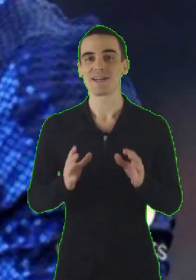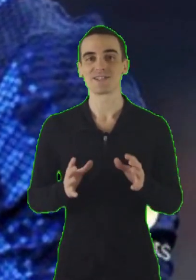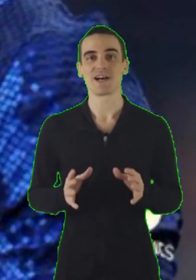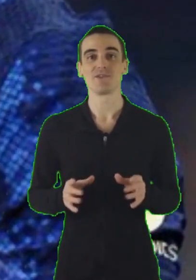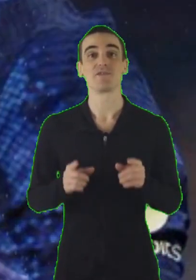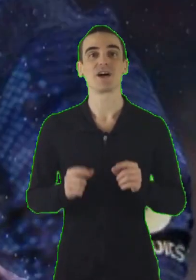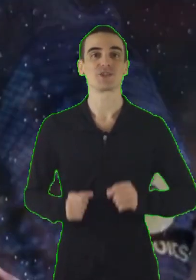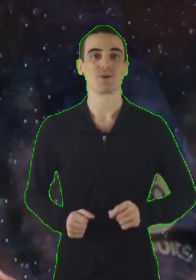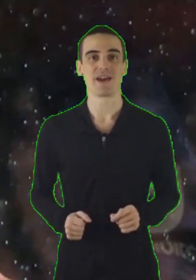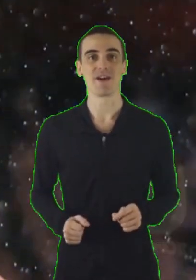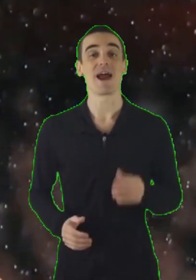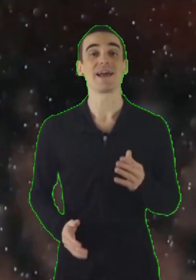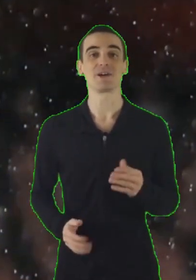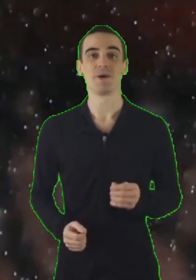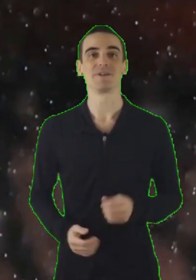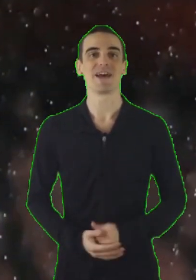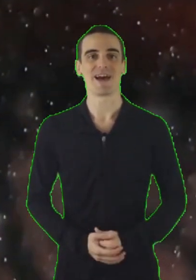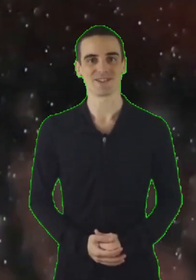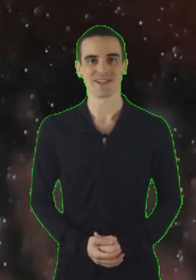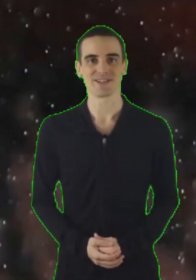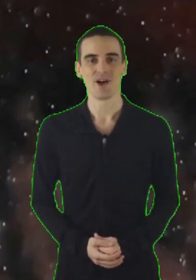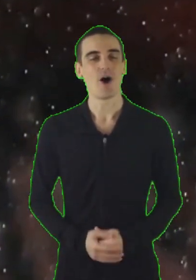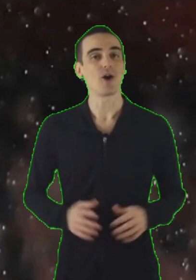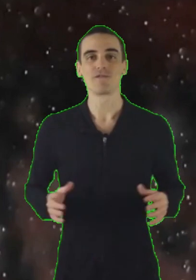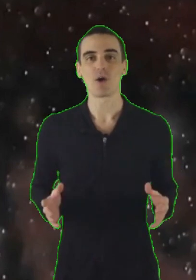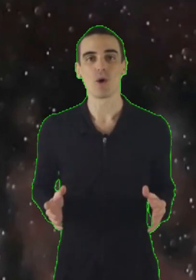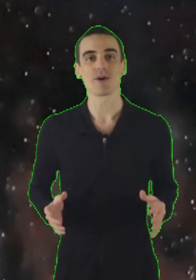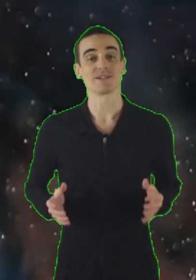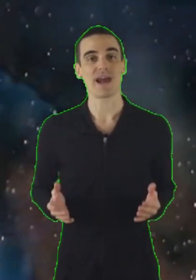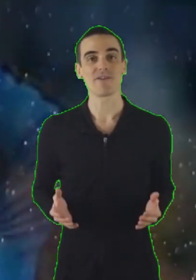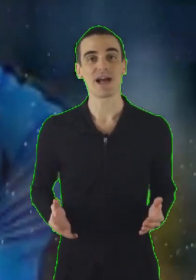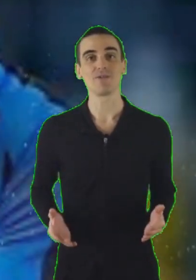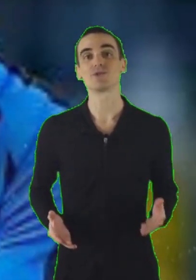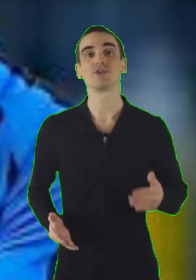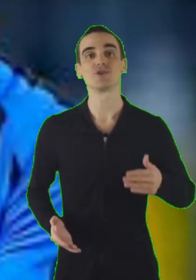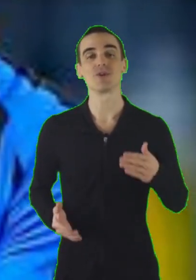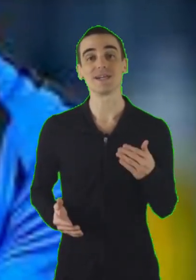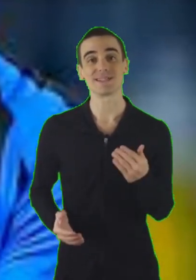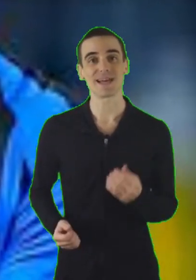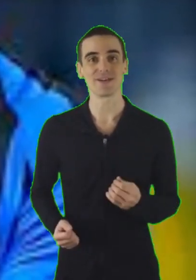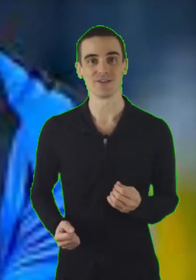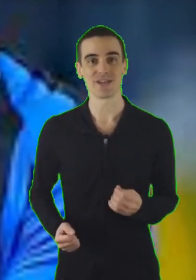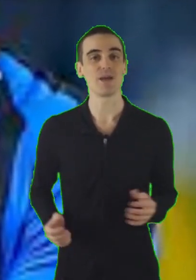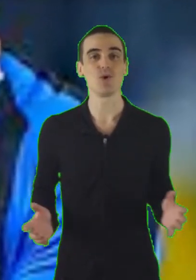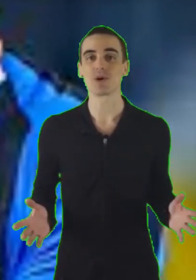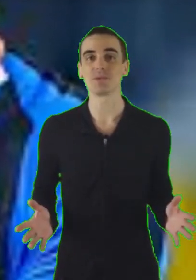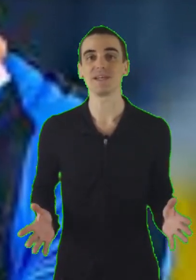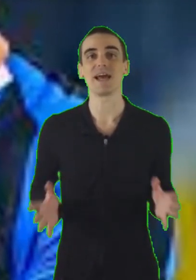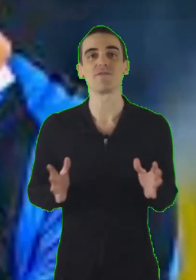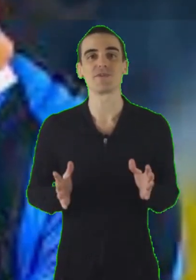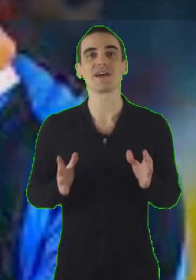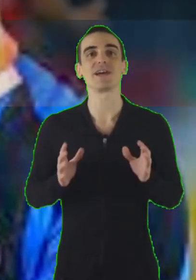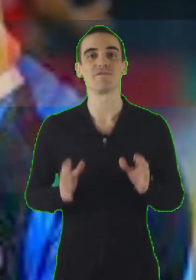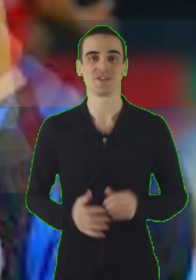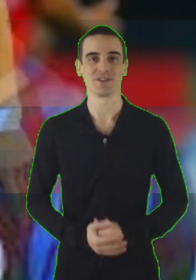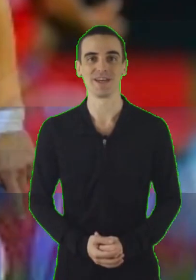admiração de torcedores e adversários ao redor do mundo ao longo de sua carreira. Com passagens marcantes por clubes de grande prestígio na Europa, o jogador